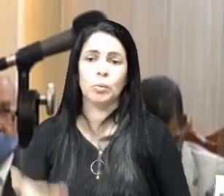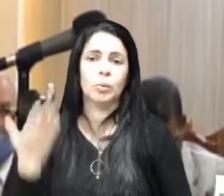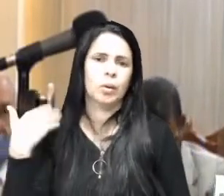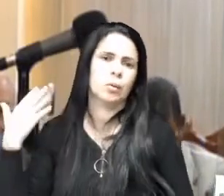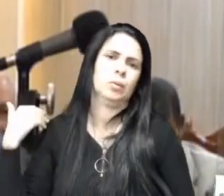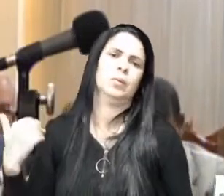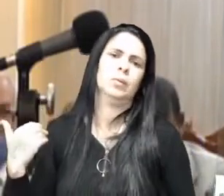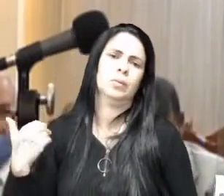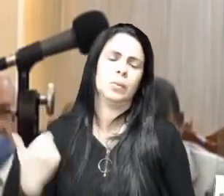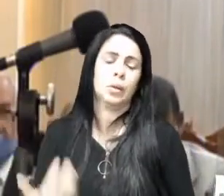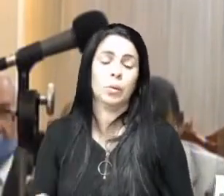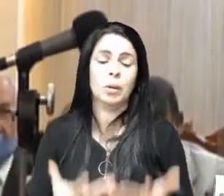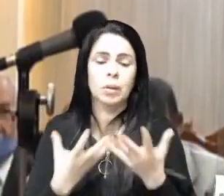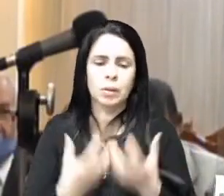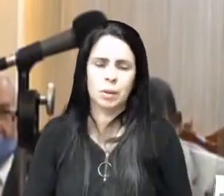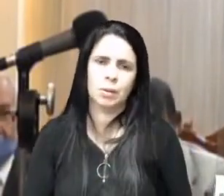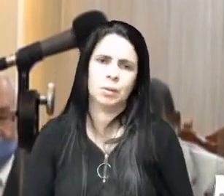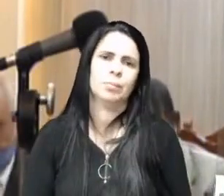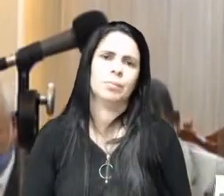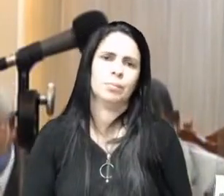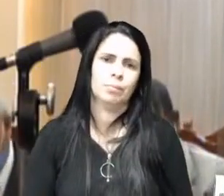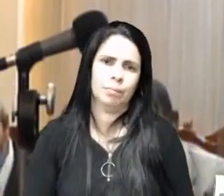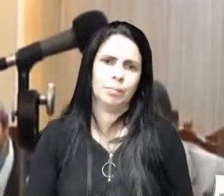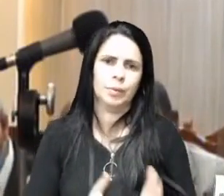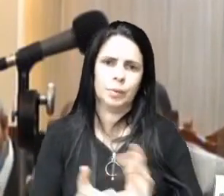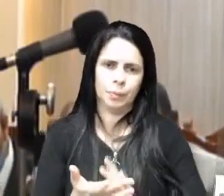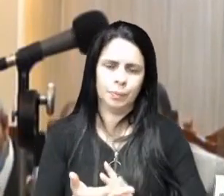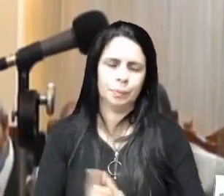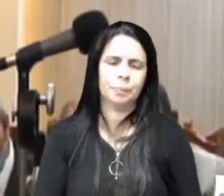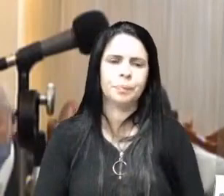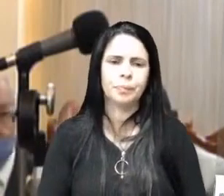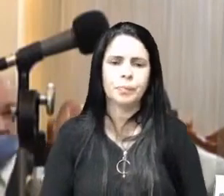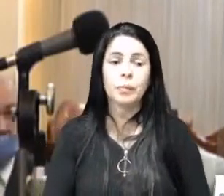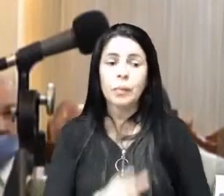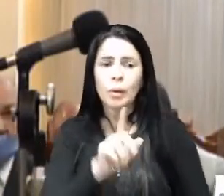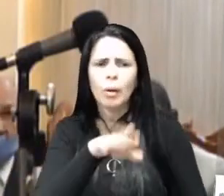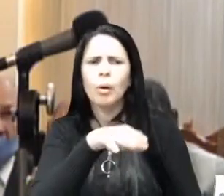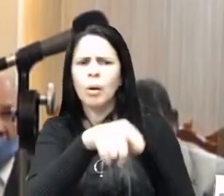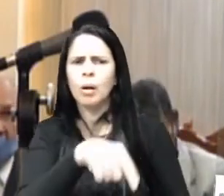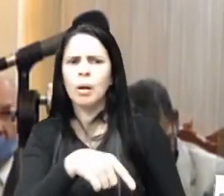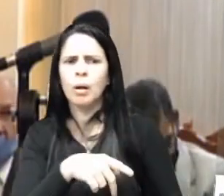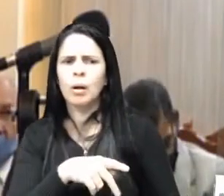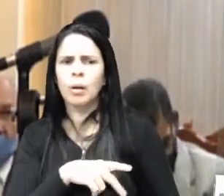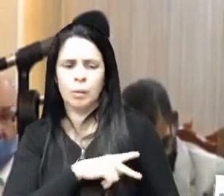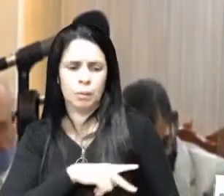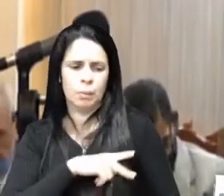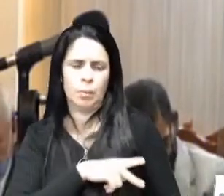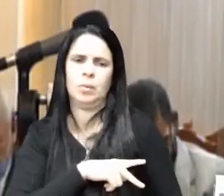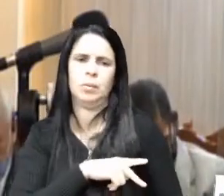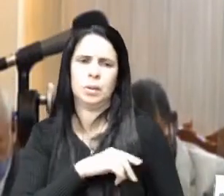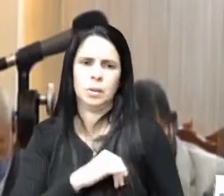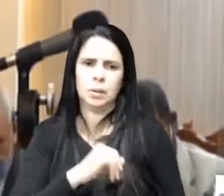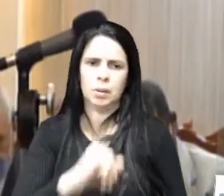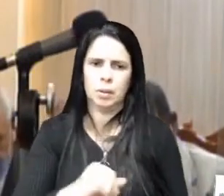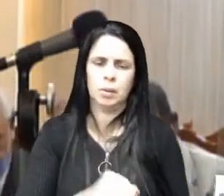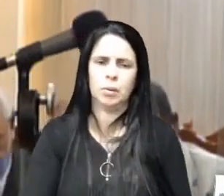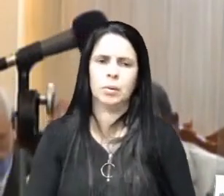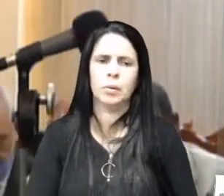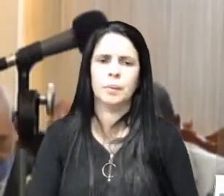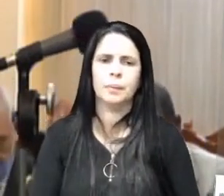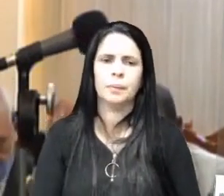quando aceitamos a fé. Olha o que Paulo está dizendo. E isto